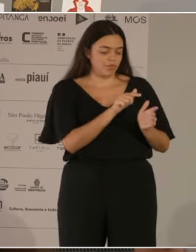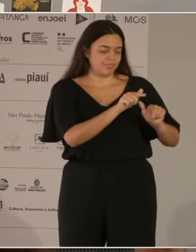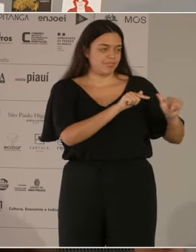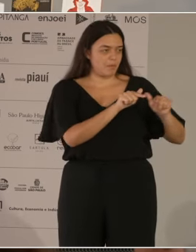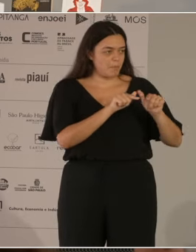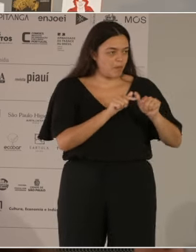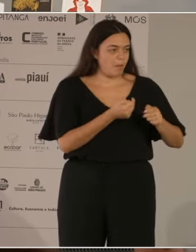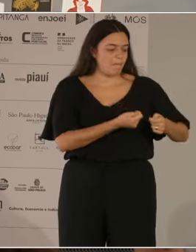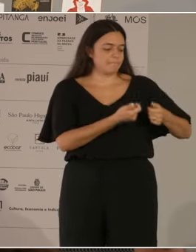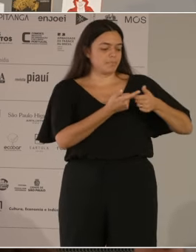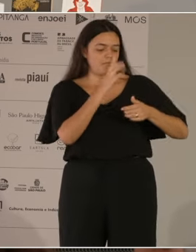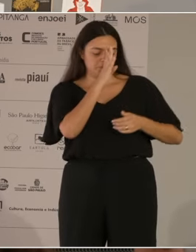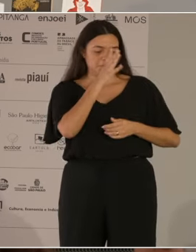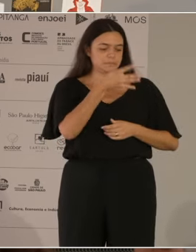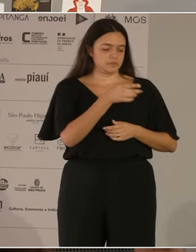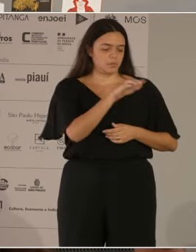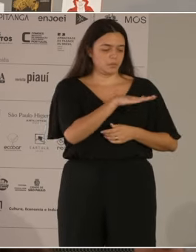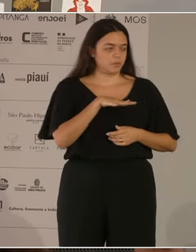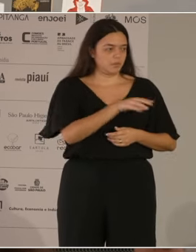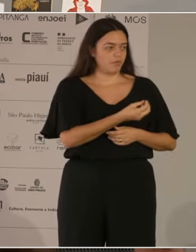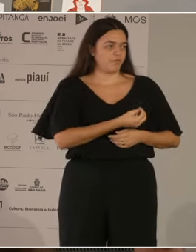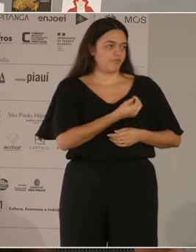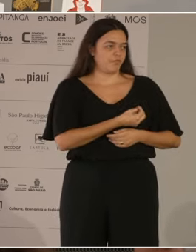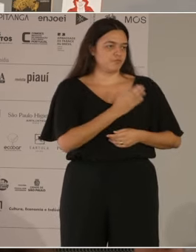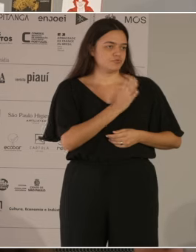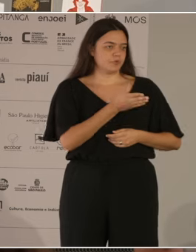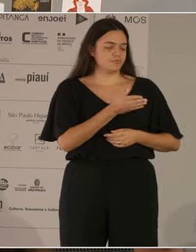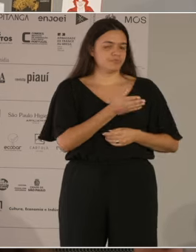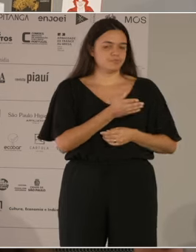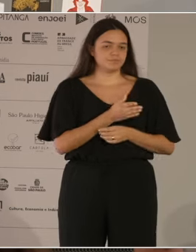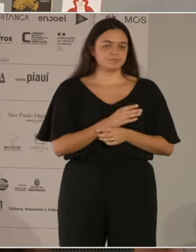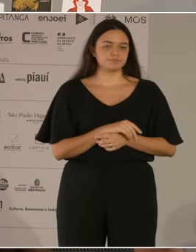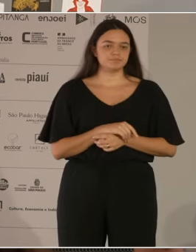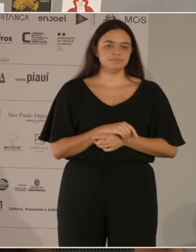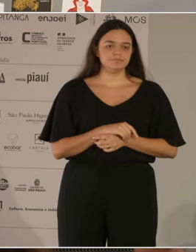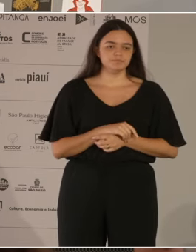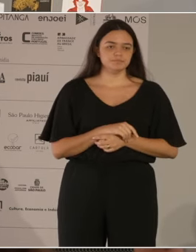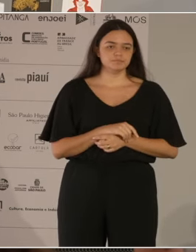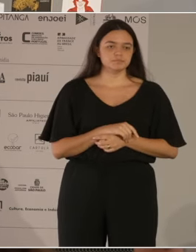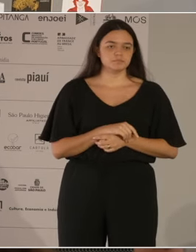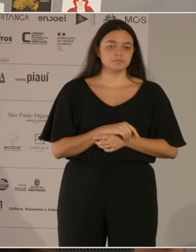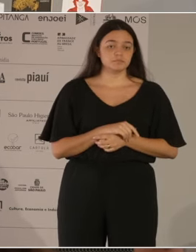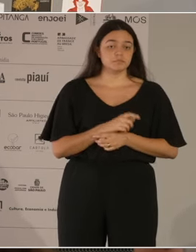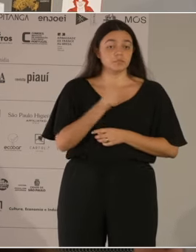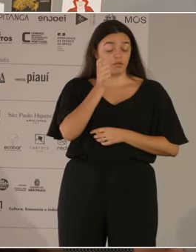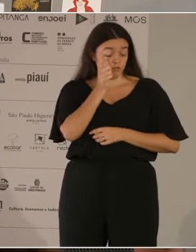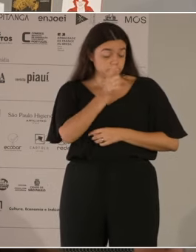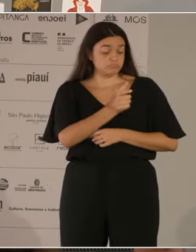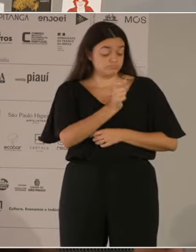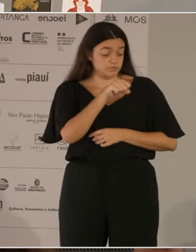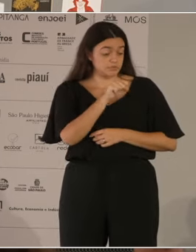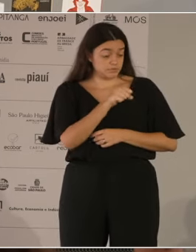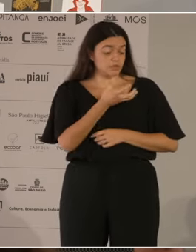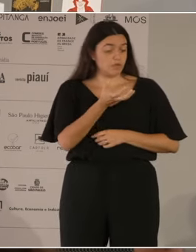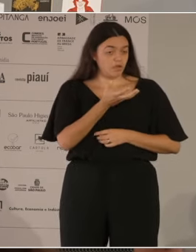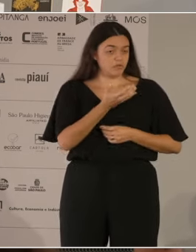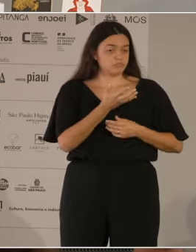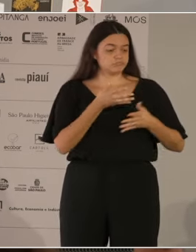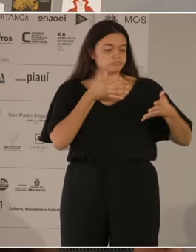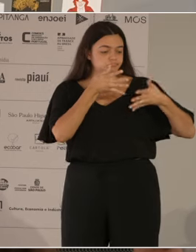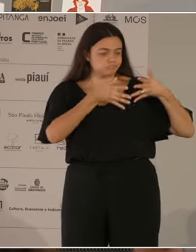trazer benefícios mais diretos para quem vive ali, né? Essa pergunta é uma pergunta relevante e interessante. Queria ouvir um pouco vocês sobre isso, né? E amarrar com a